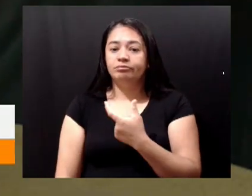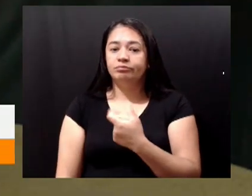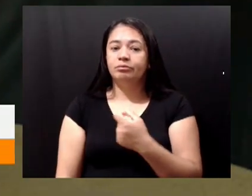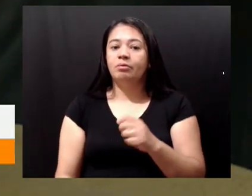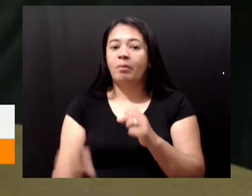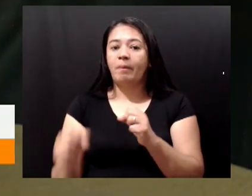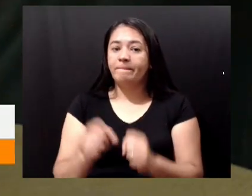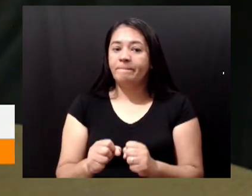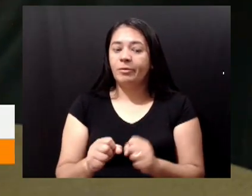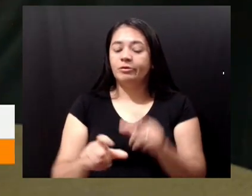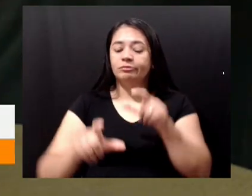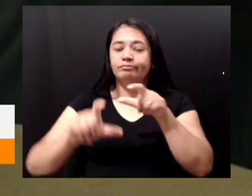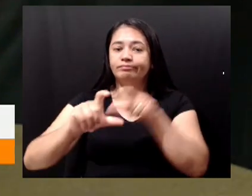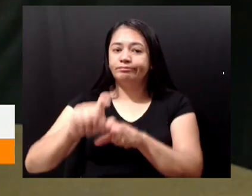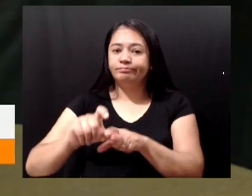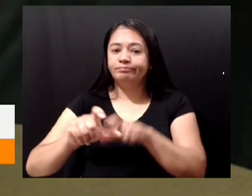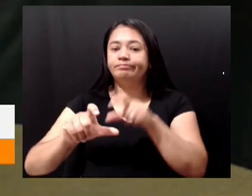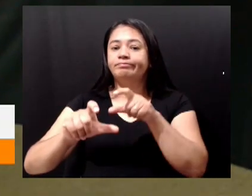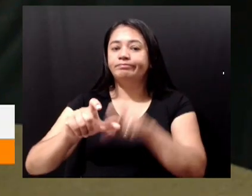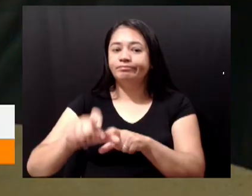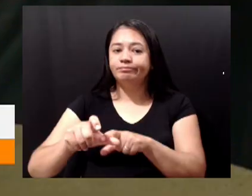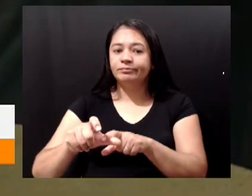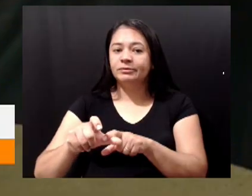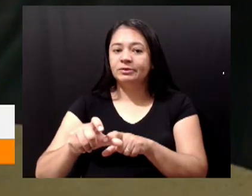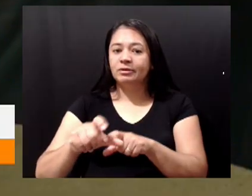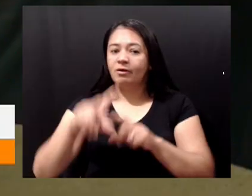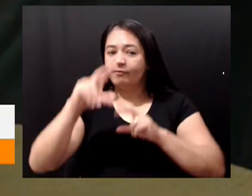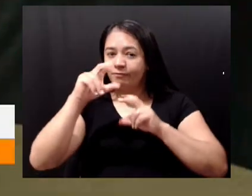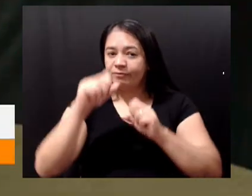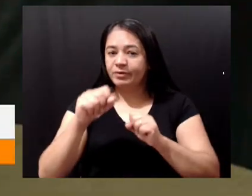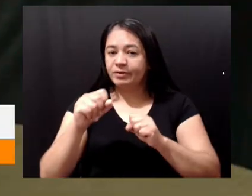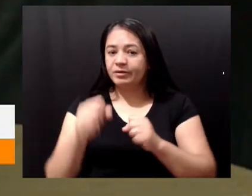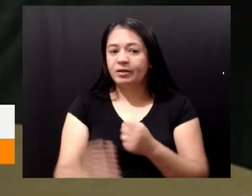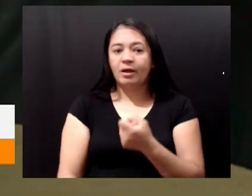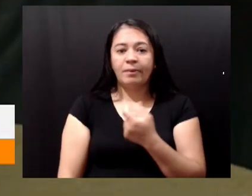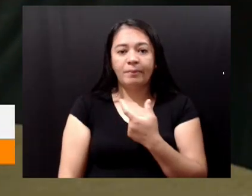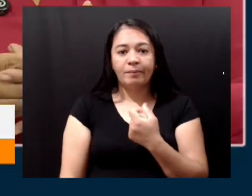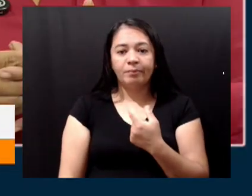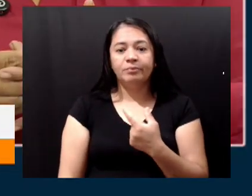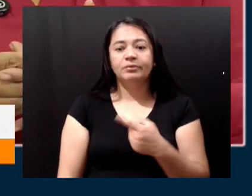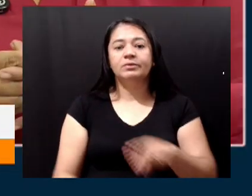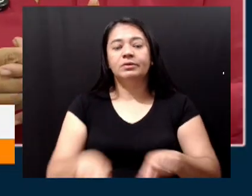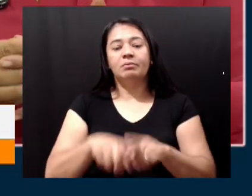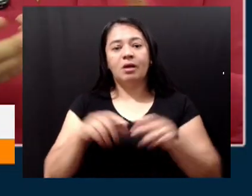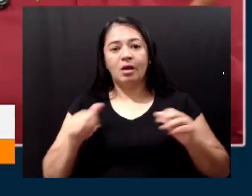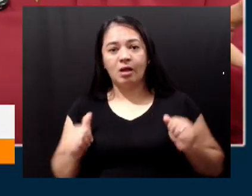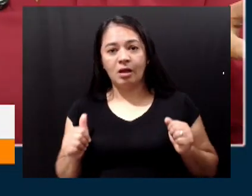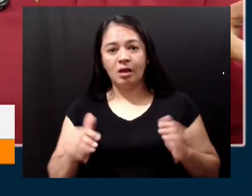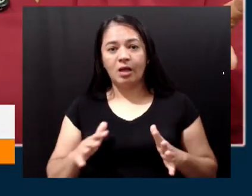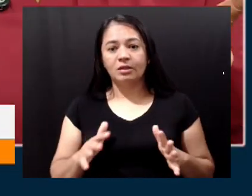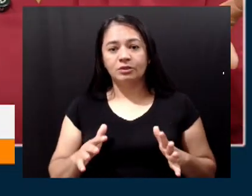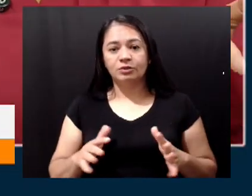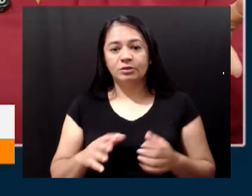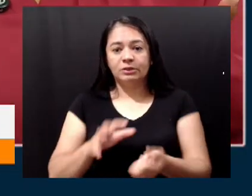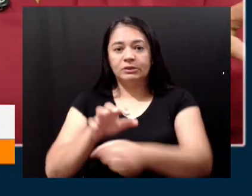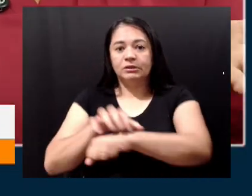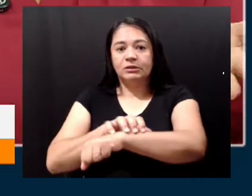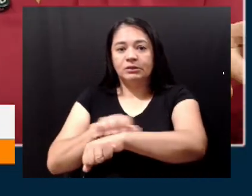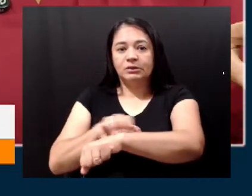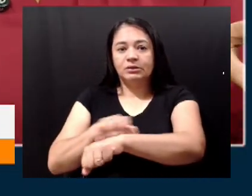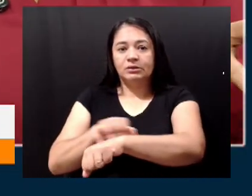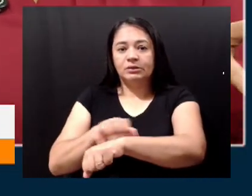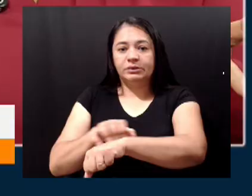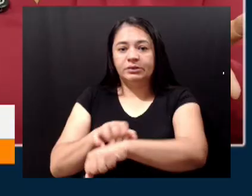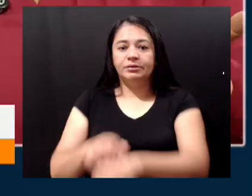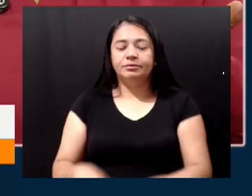dependência, pode causar resistência a medicamentos, reações alérgicas e precisa tomar cuidado porque